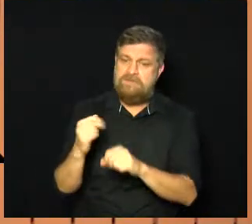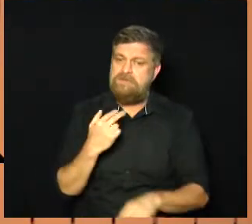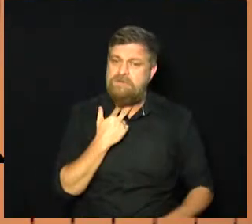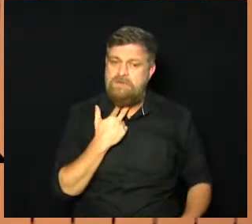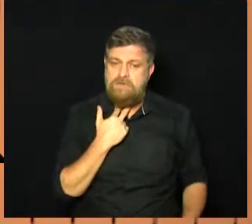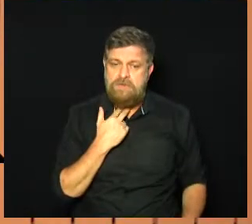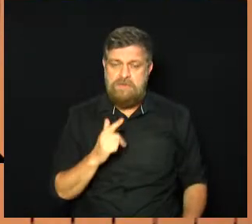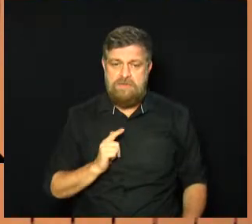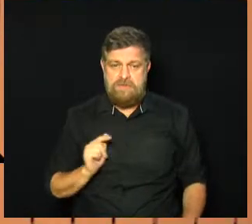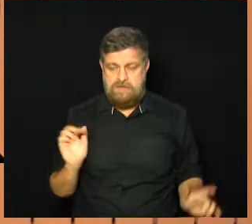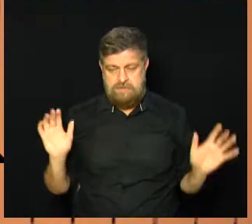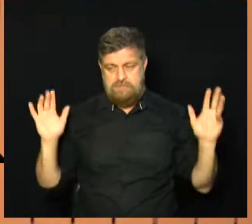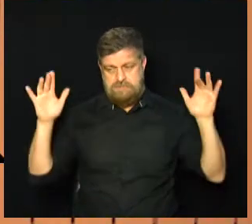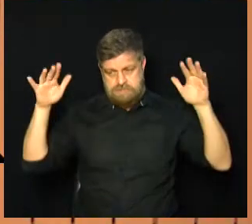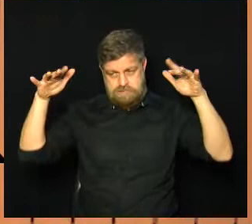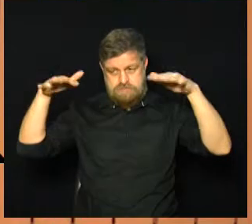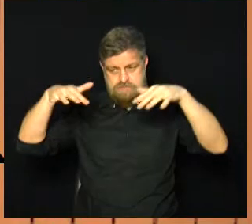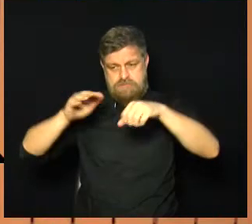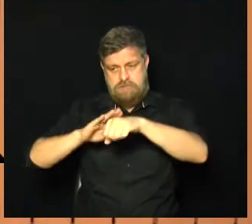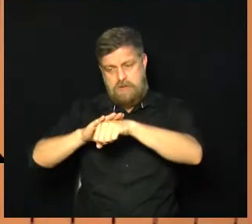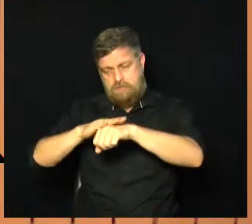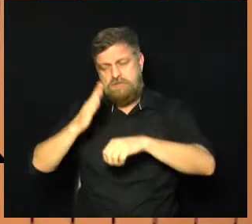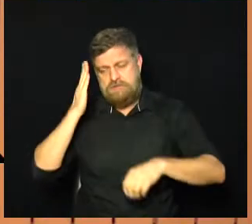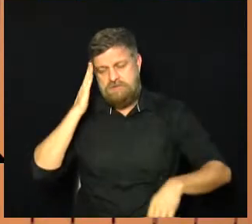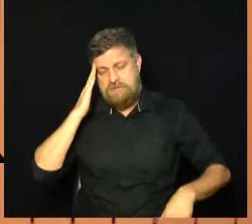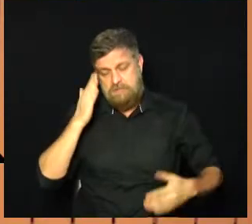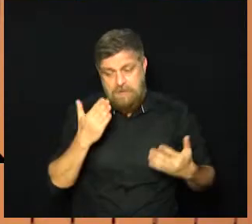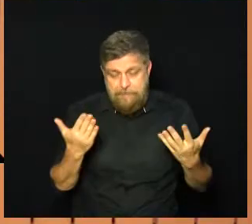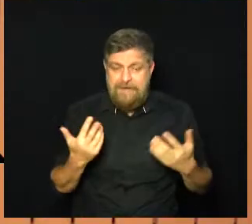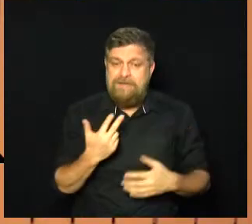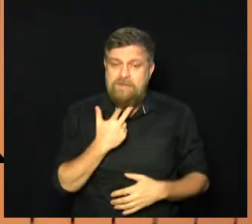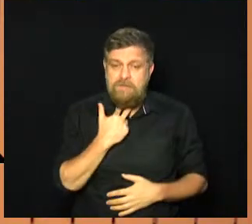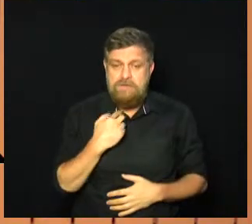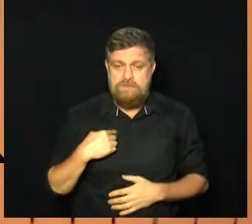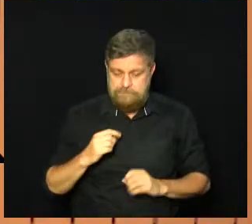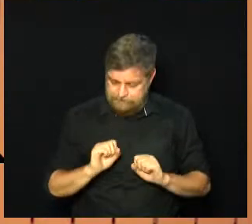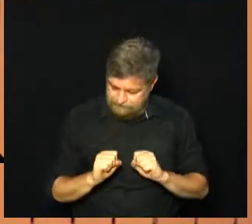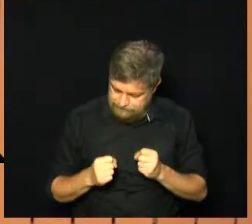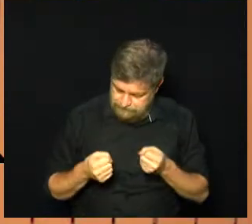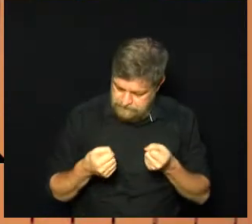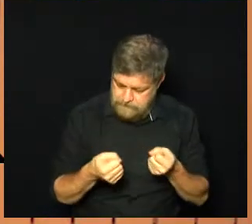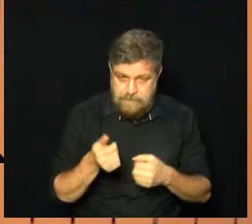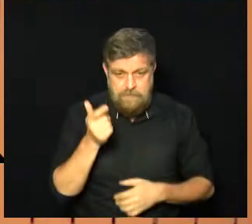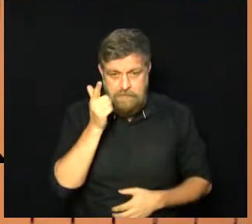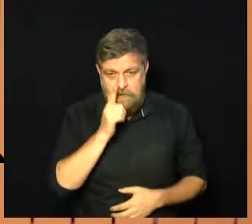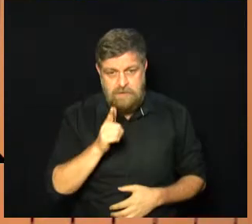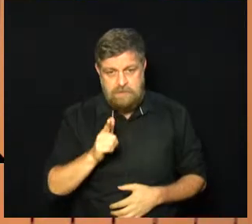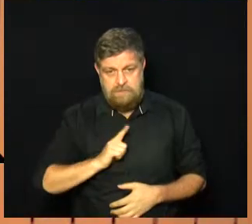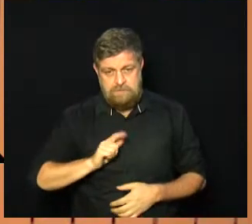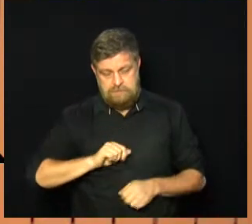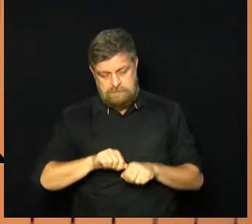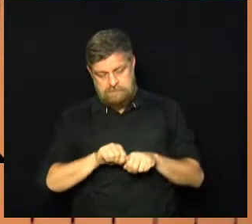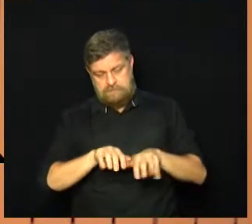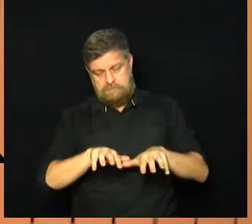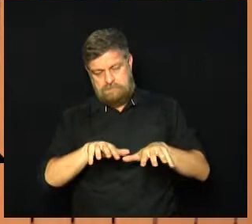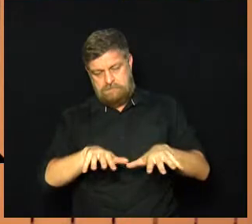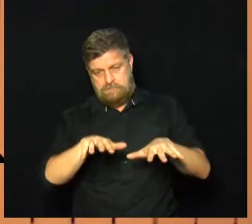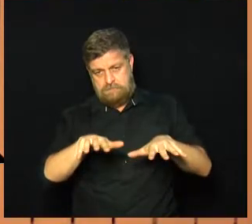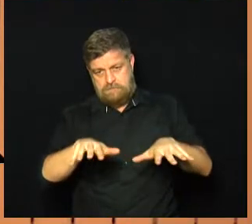maior participação da população. E a gente tem se desdobrado para conseguir ter uma ampliação cada vez